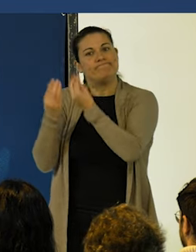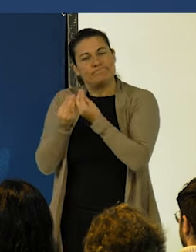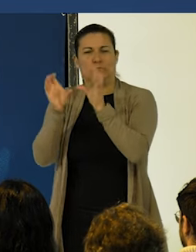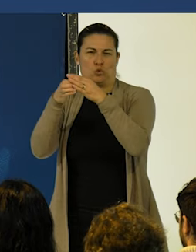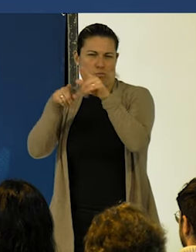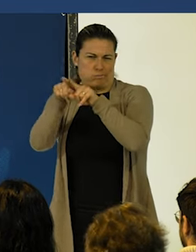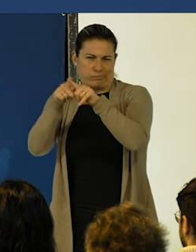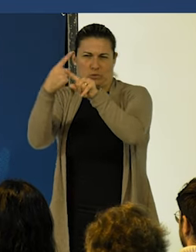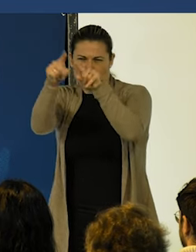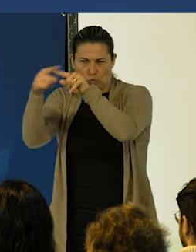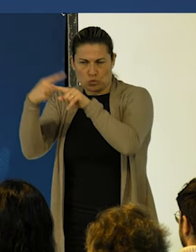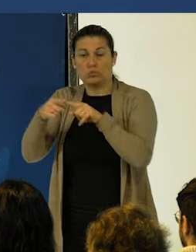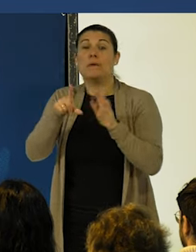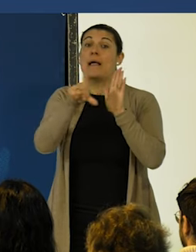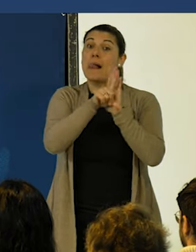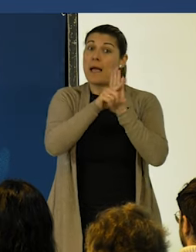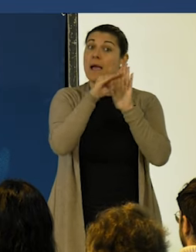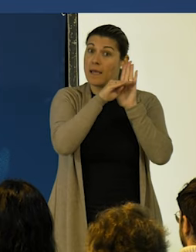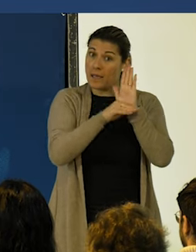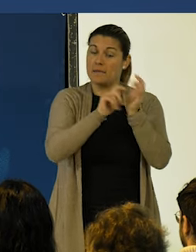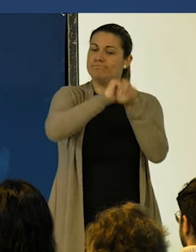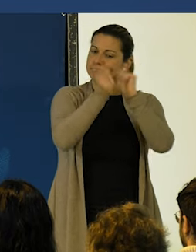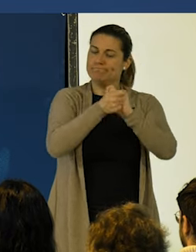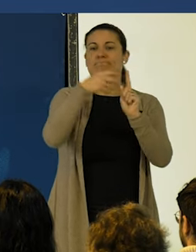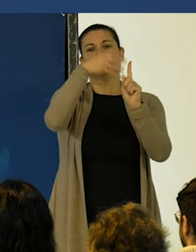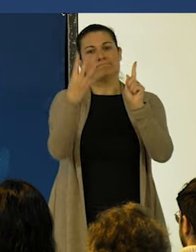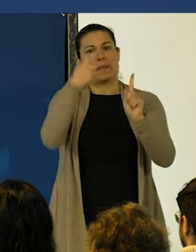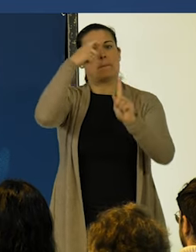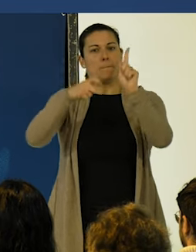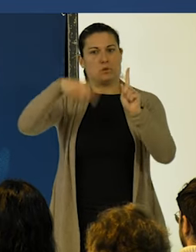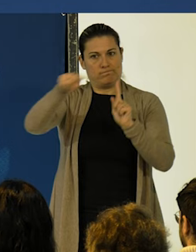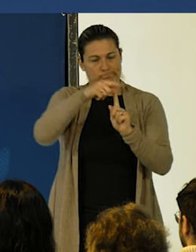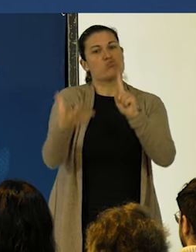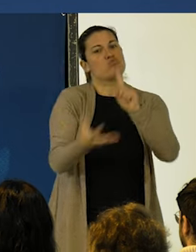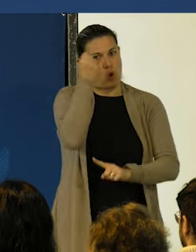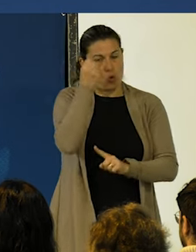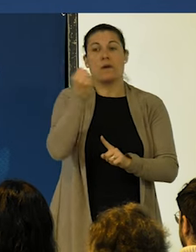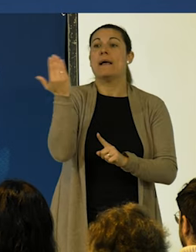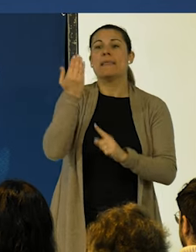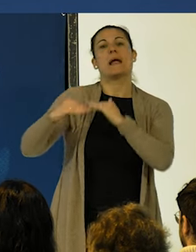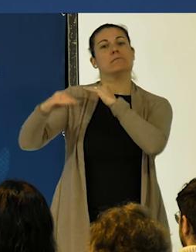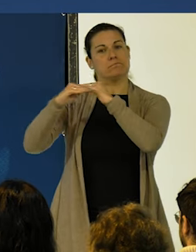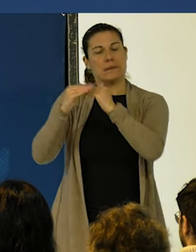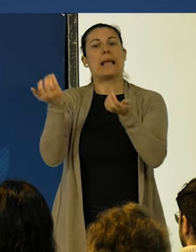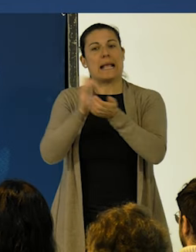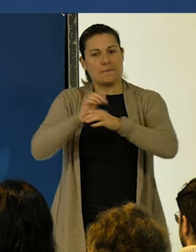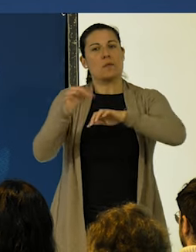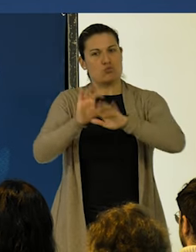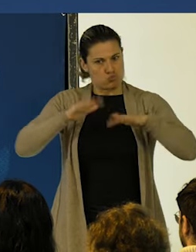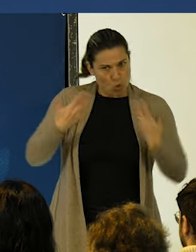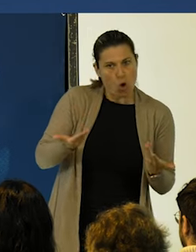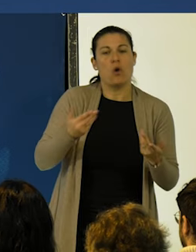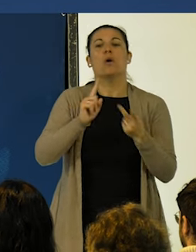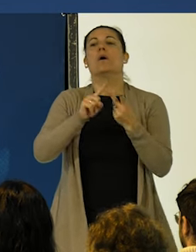partidos, mudámos o estatuto legal das pessoas LGBT. Conseguimos o direito igualitário ao casamento. Acabámos